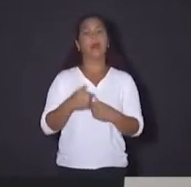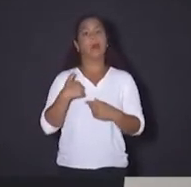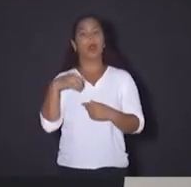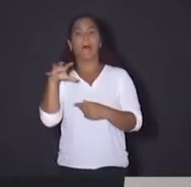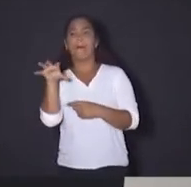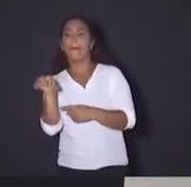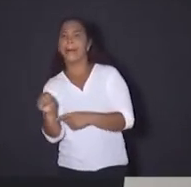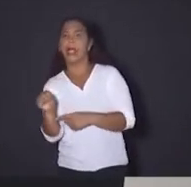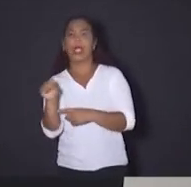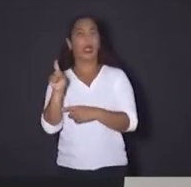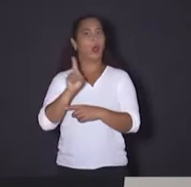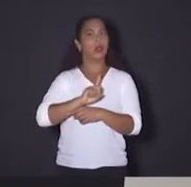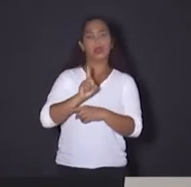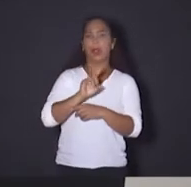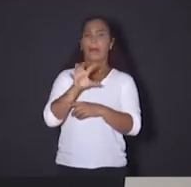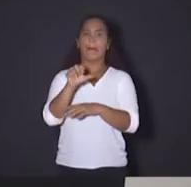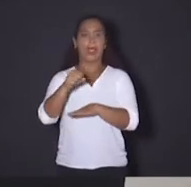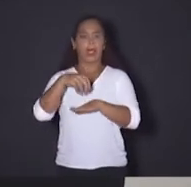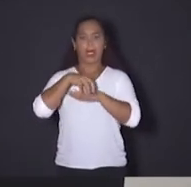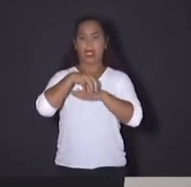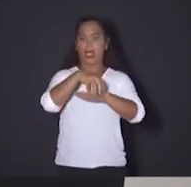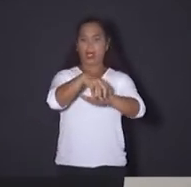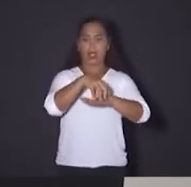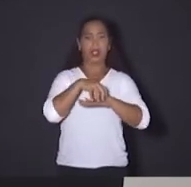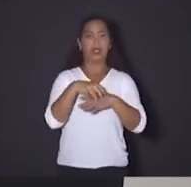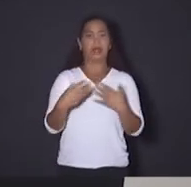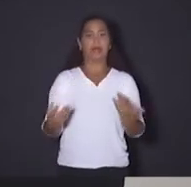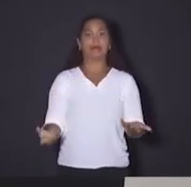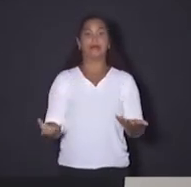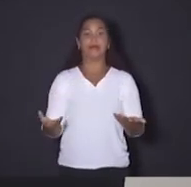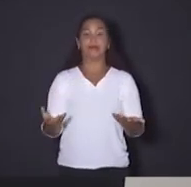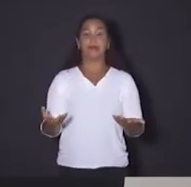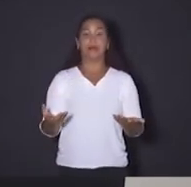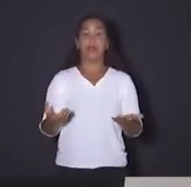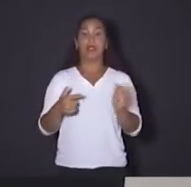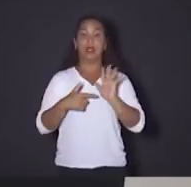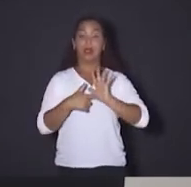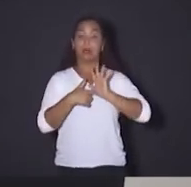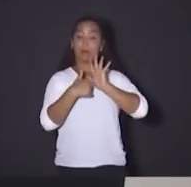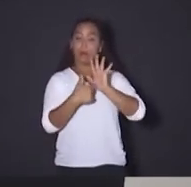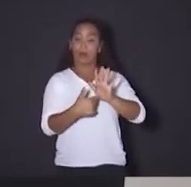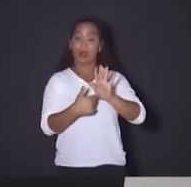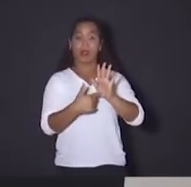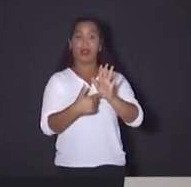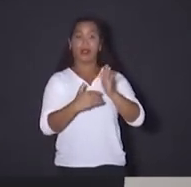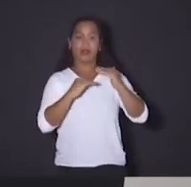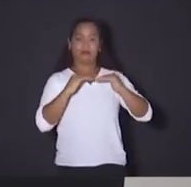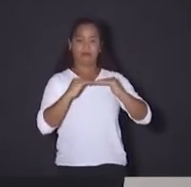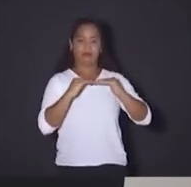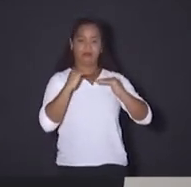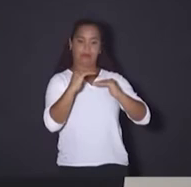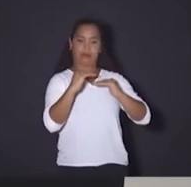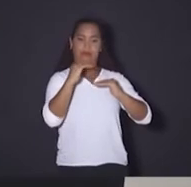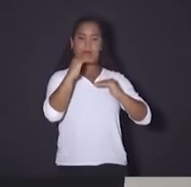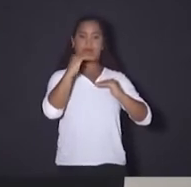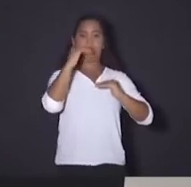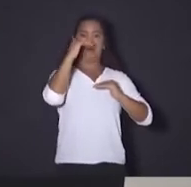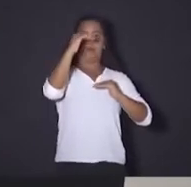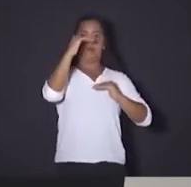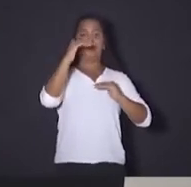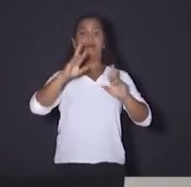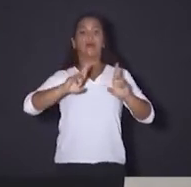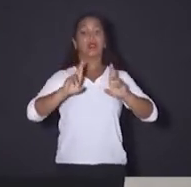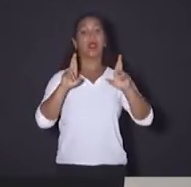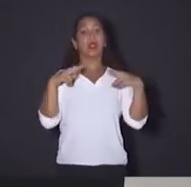que a priori deveria facilitar nossas vidas esse modelo de ranqueamento faz com que por exemplo algumas reuniões que as